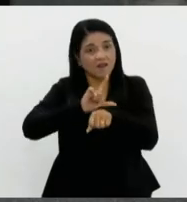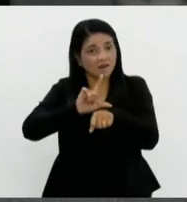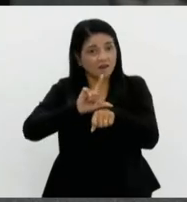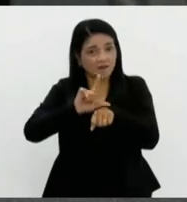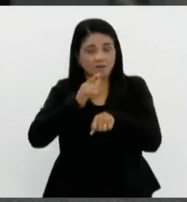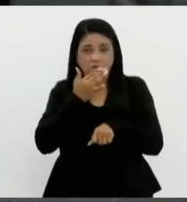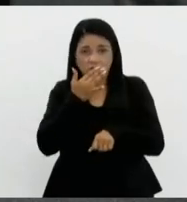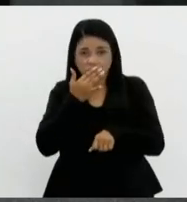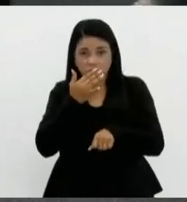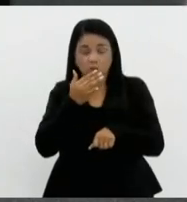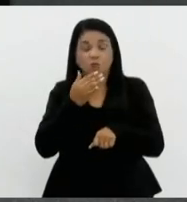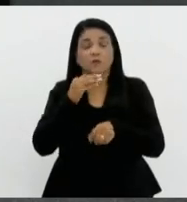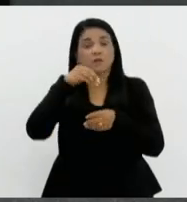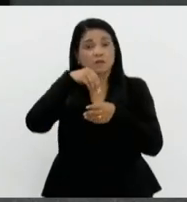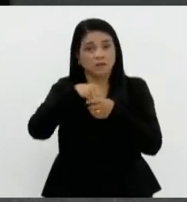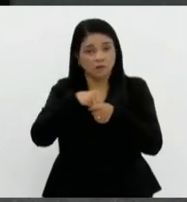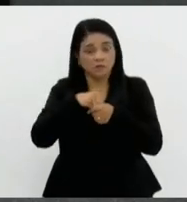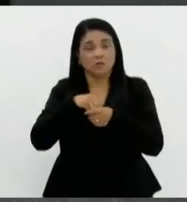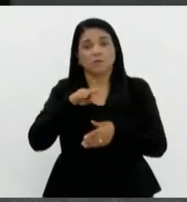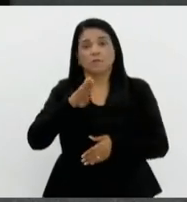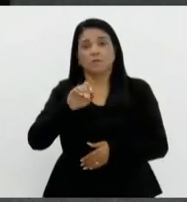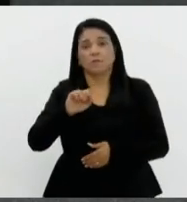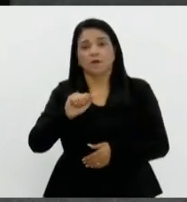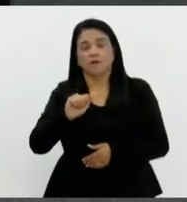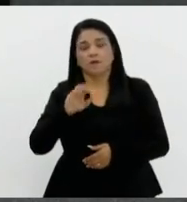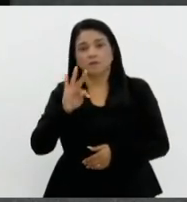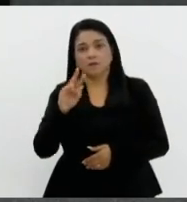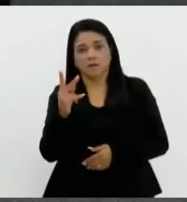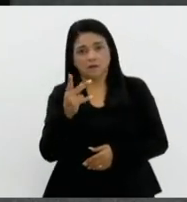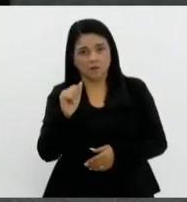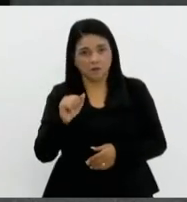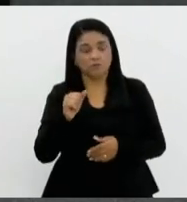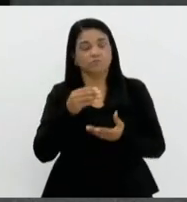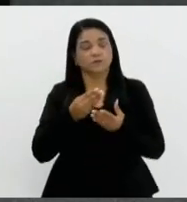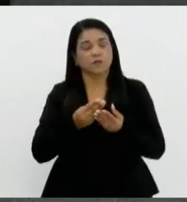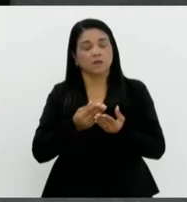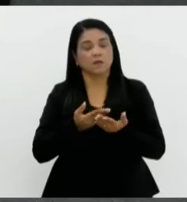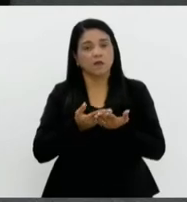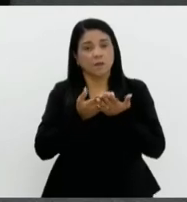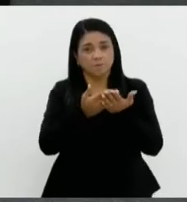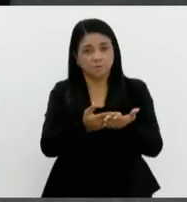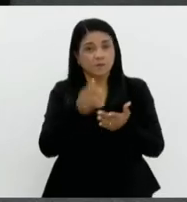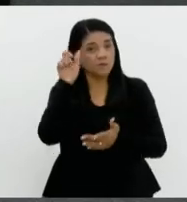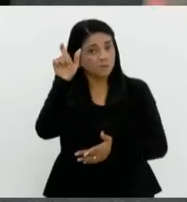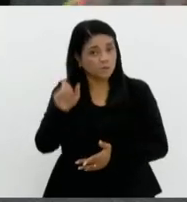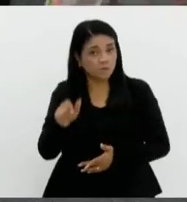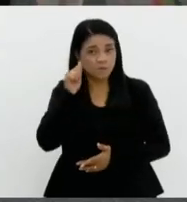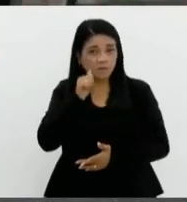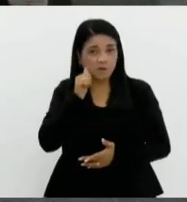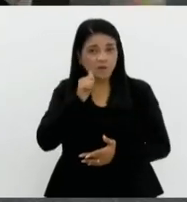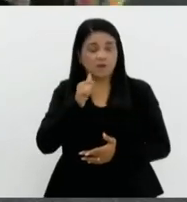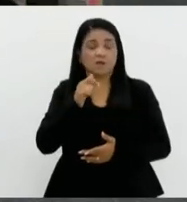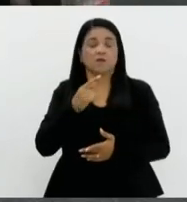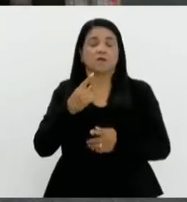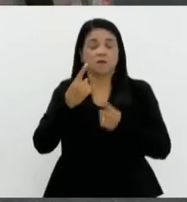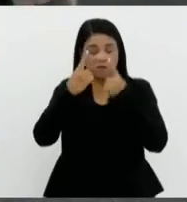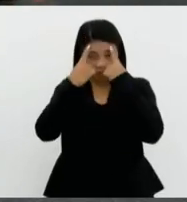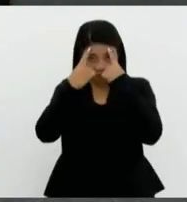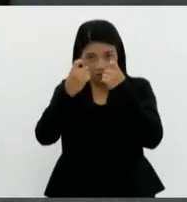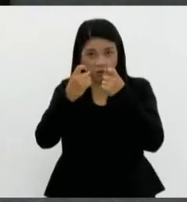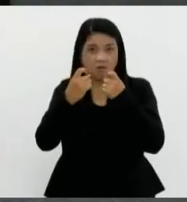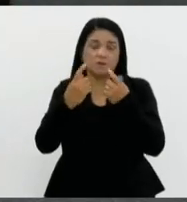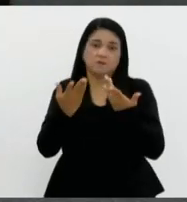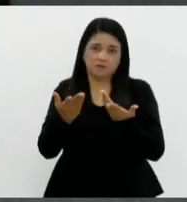Polícia Militar para o acolhimento e encaminhamento de mulheres vítimas de violência. Ou seja, o tema é